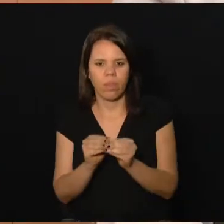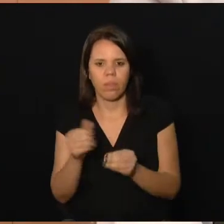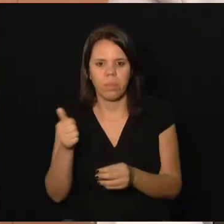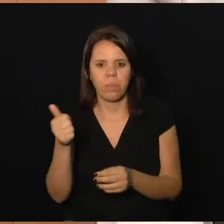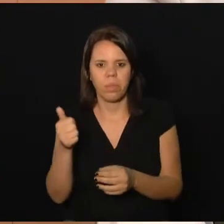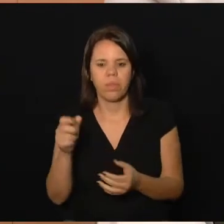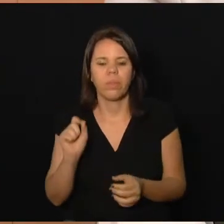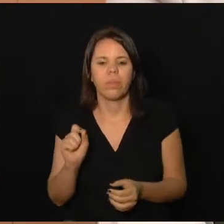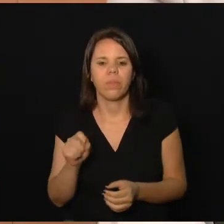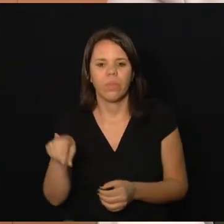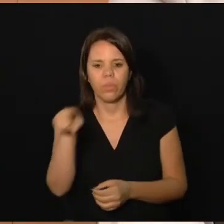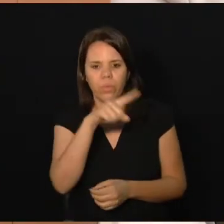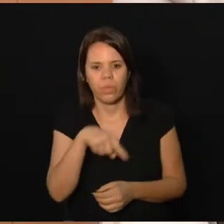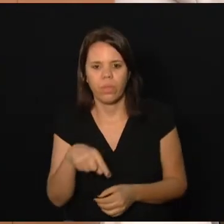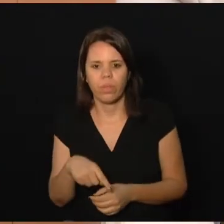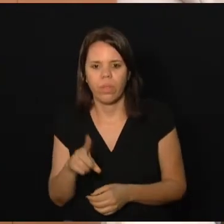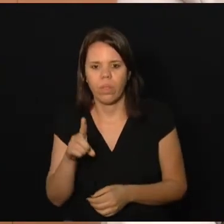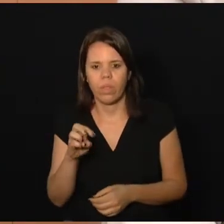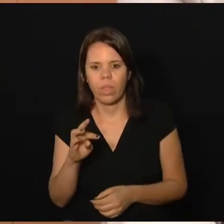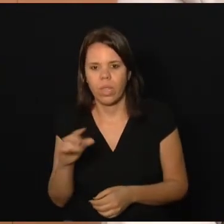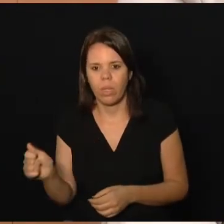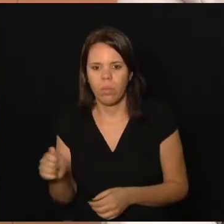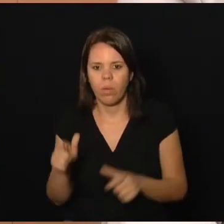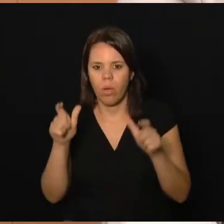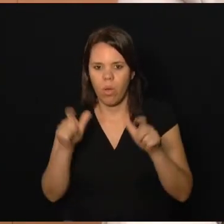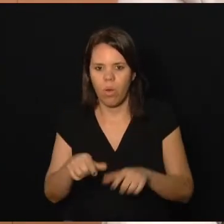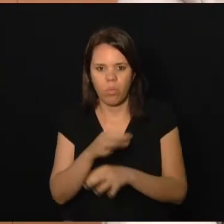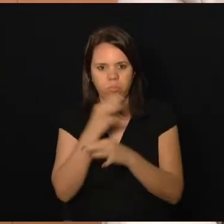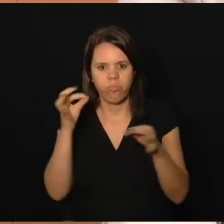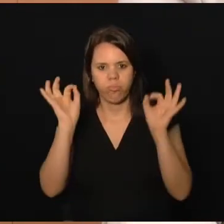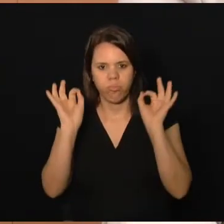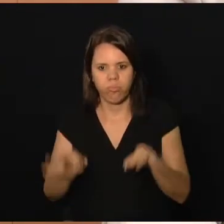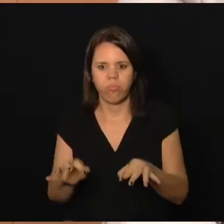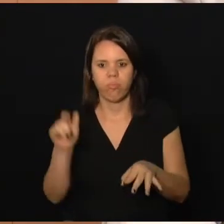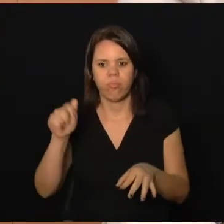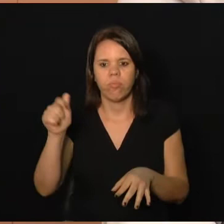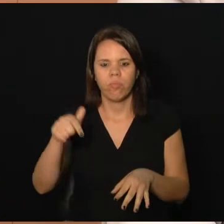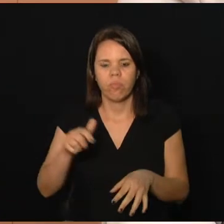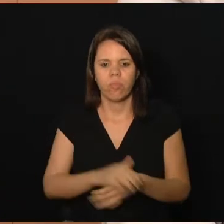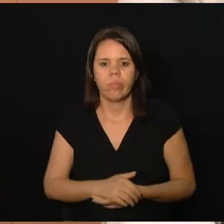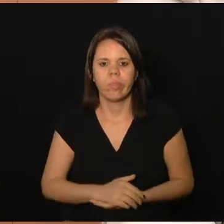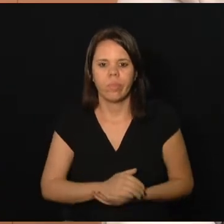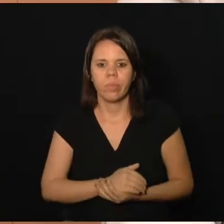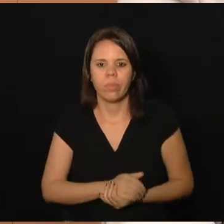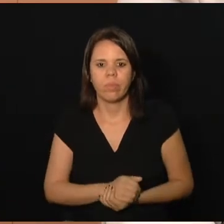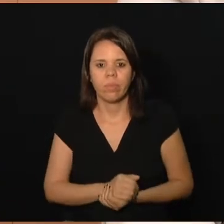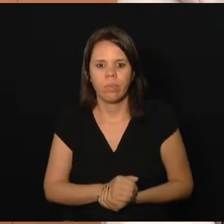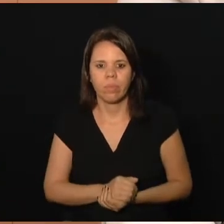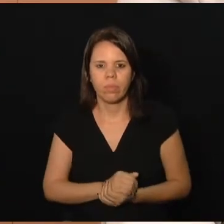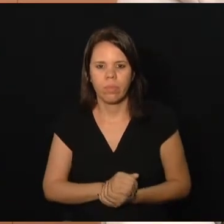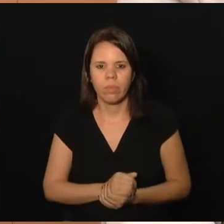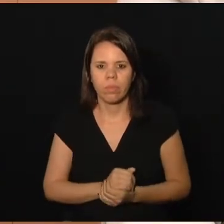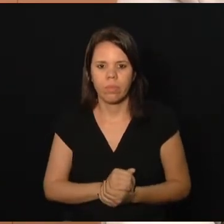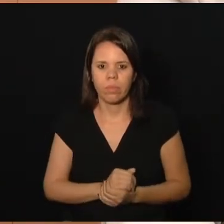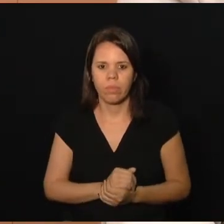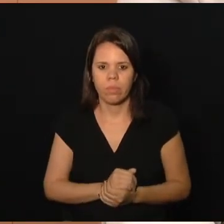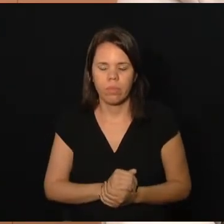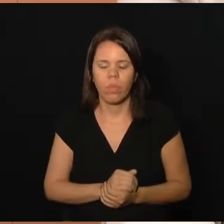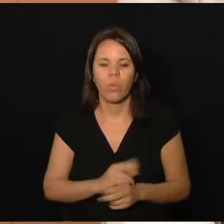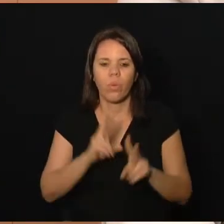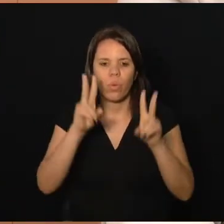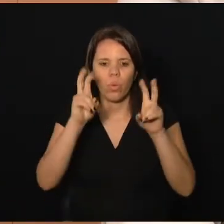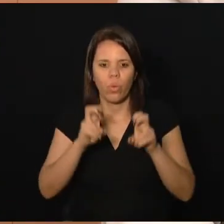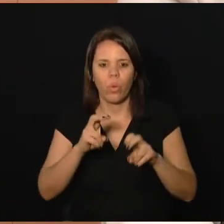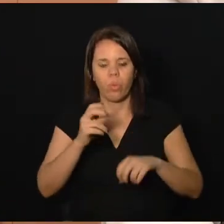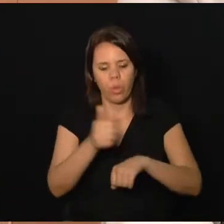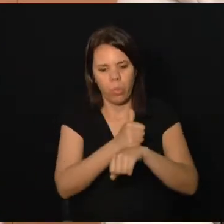lugar, que você, Débora, está no local certo, porque no que diz respeito à profissão, quero